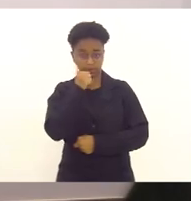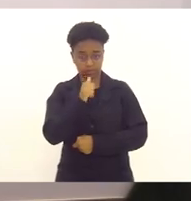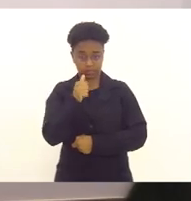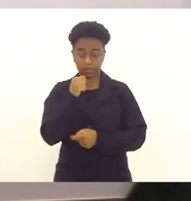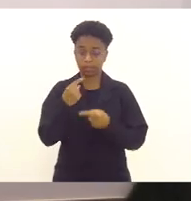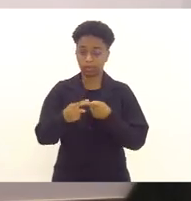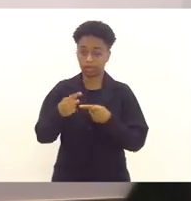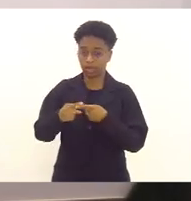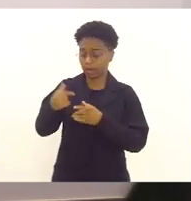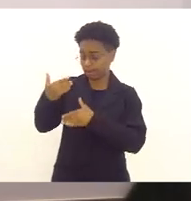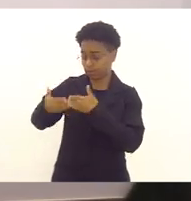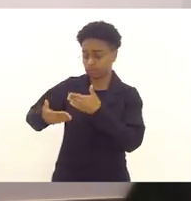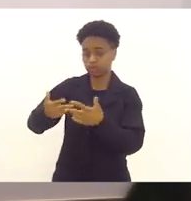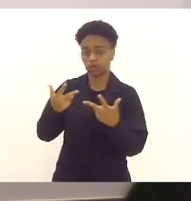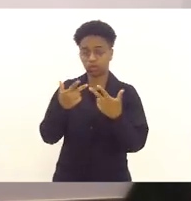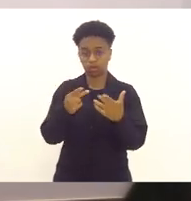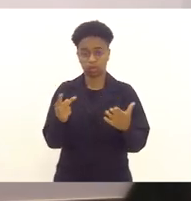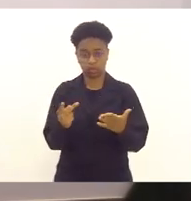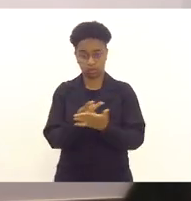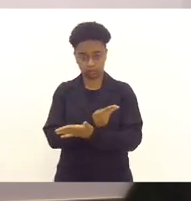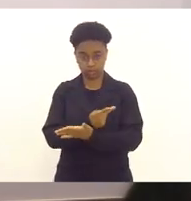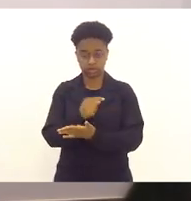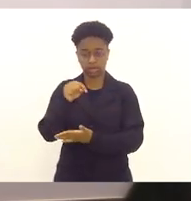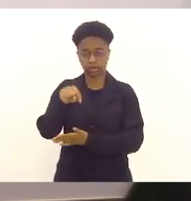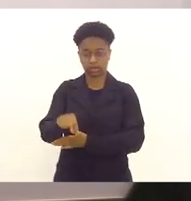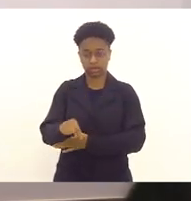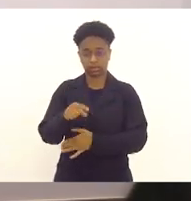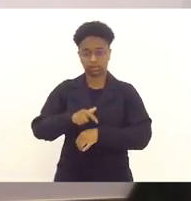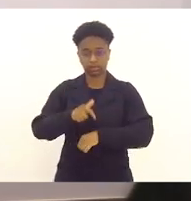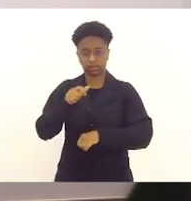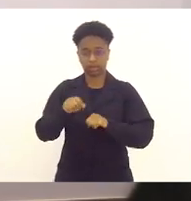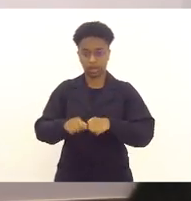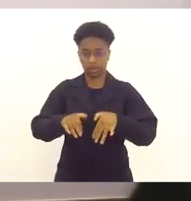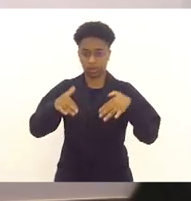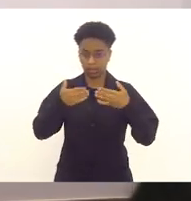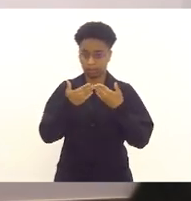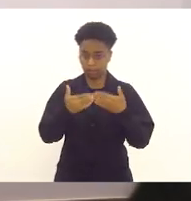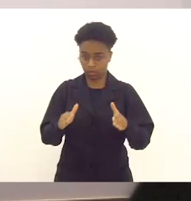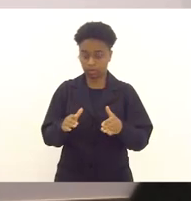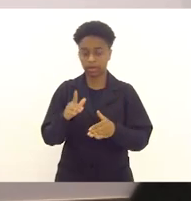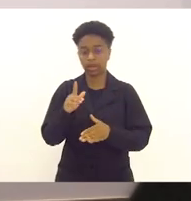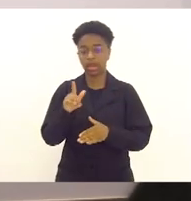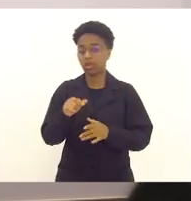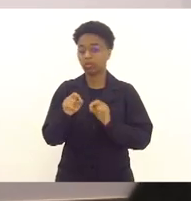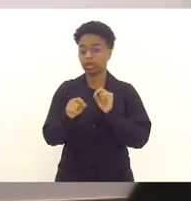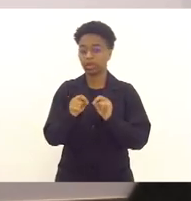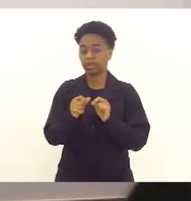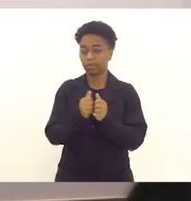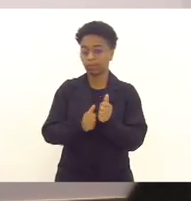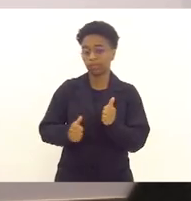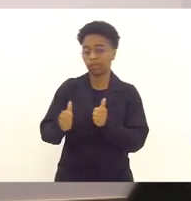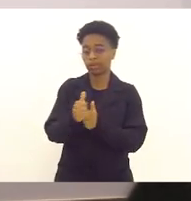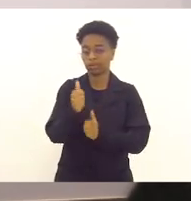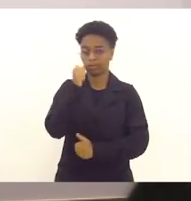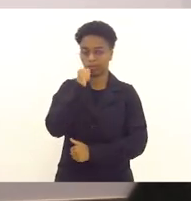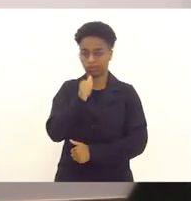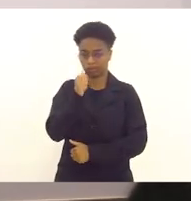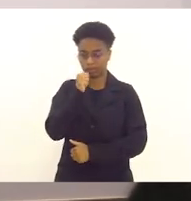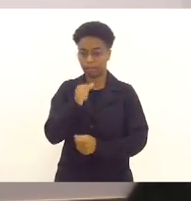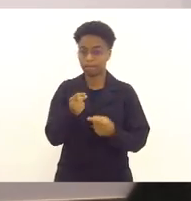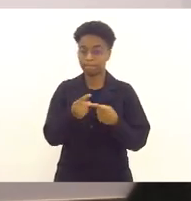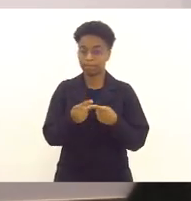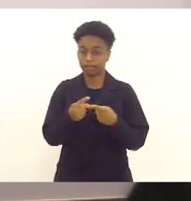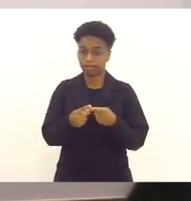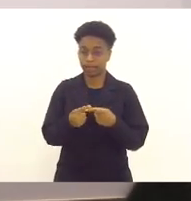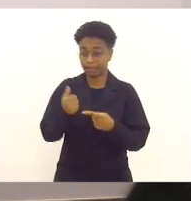processo assim como foi feito aqui na audiência pública o protagonismo é da mulher a primeira as